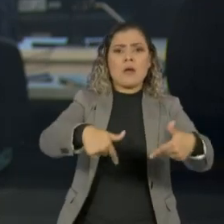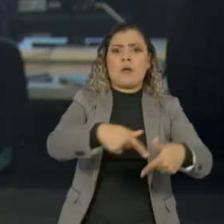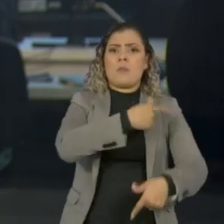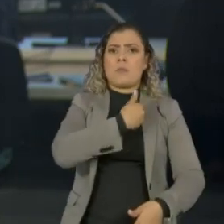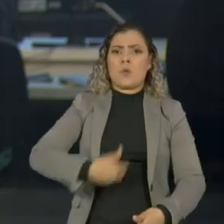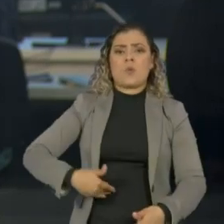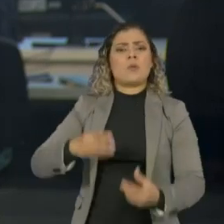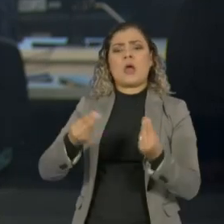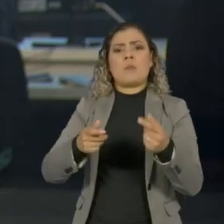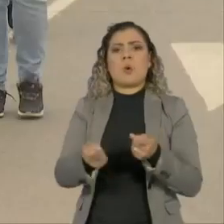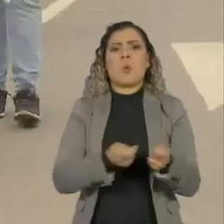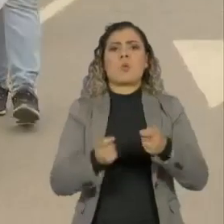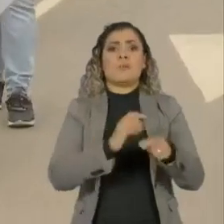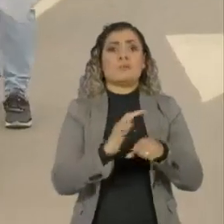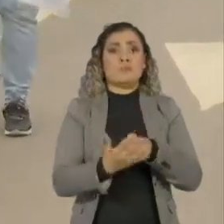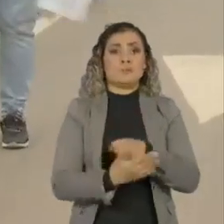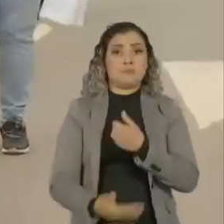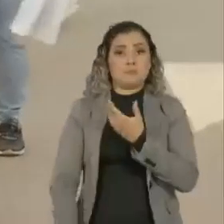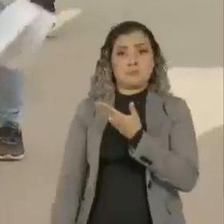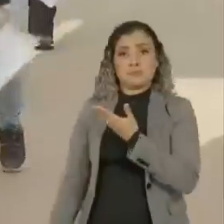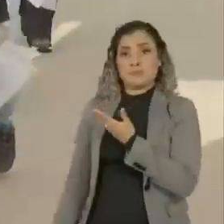combate à Covid-19.